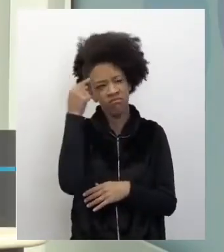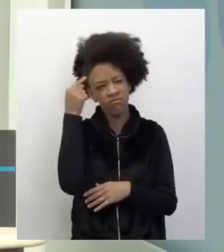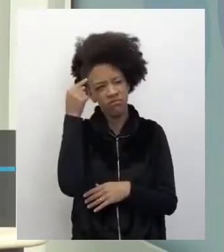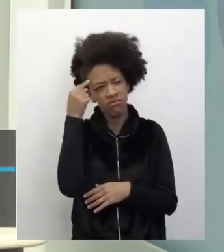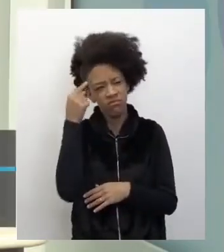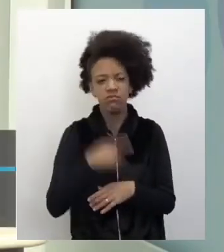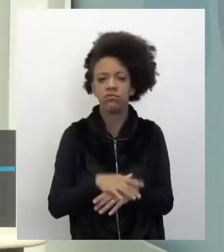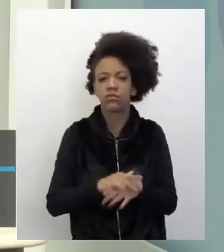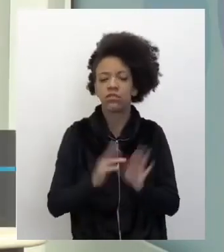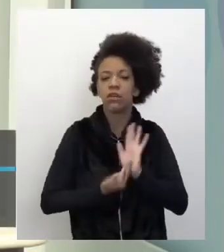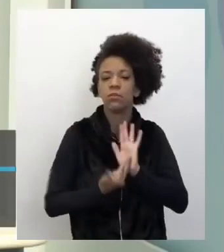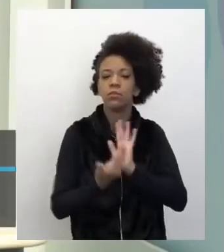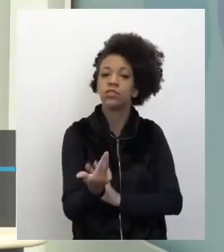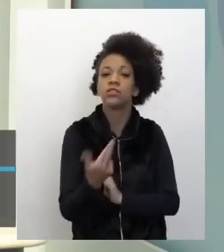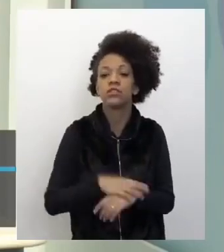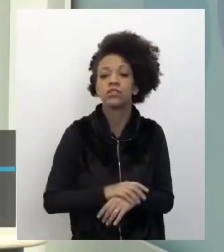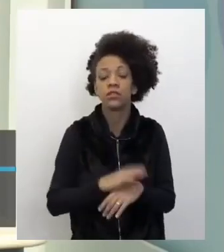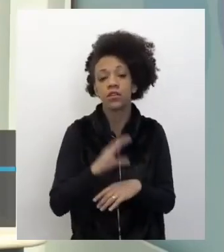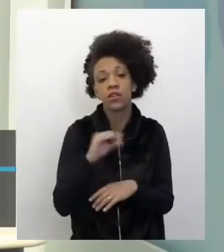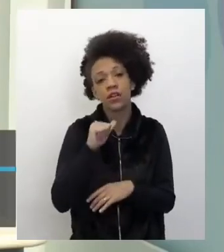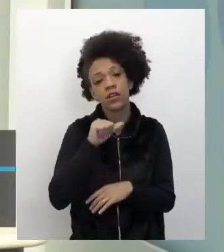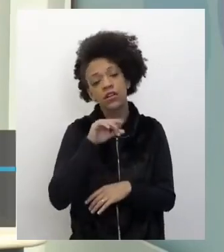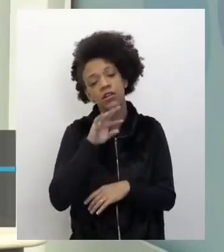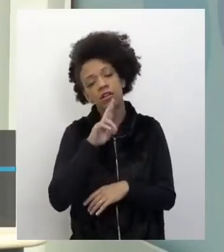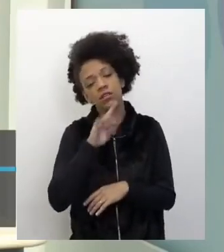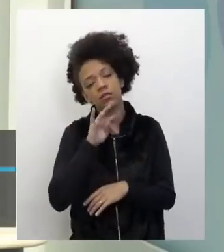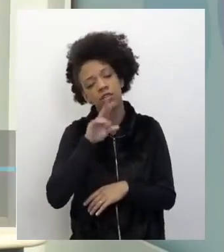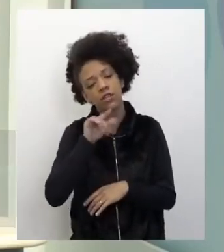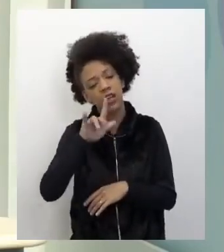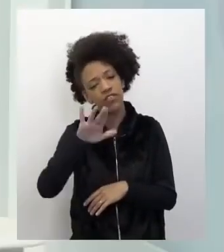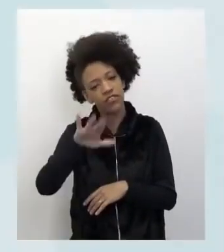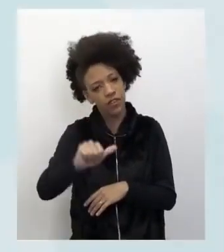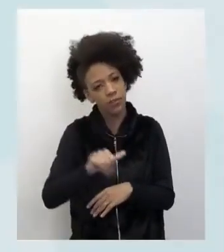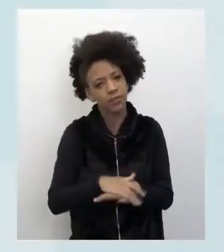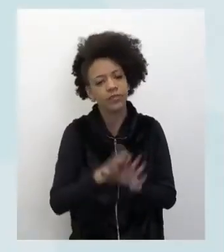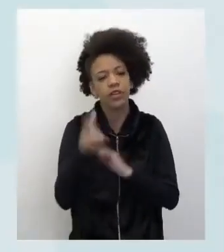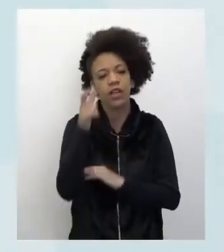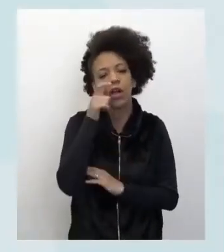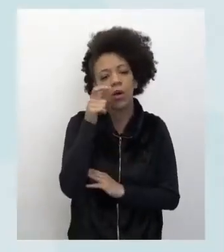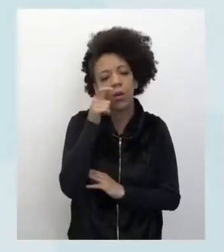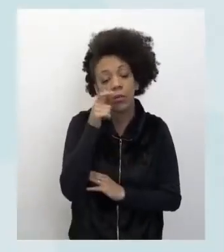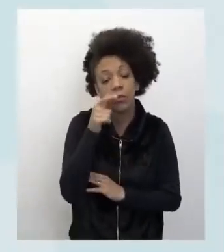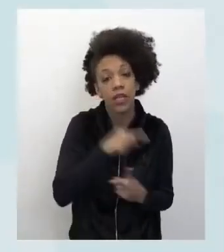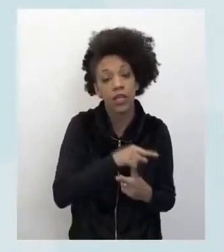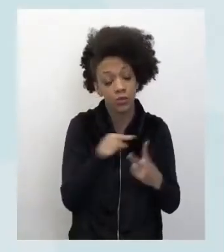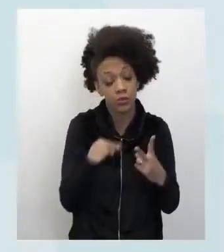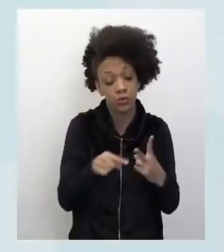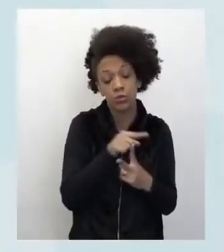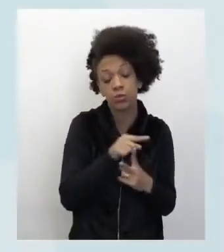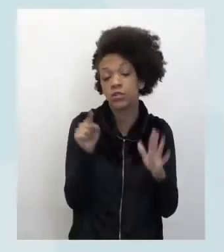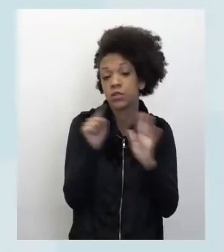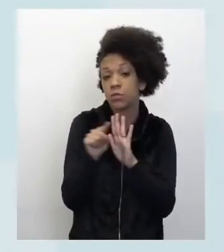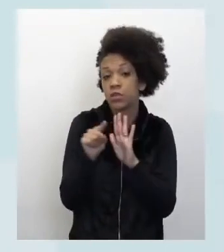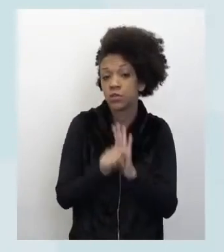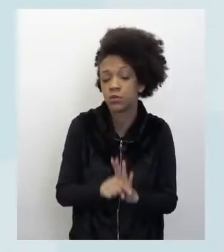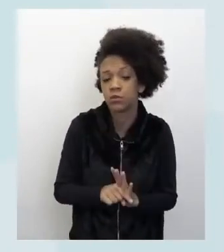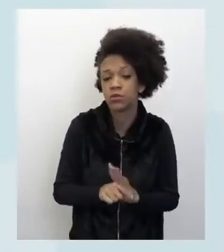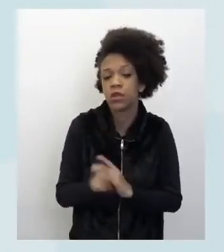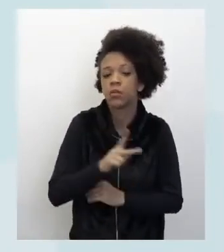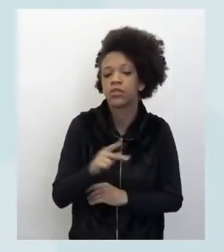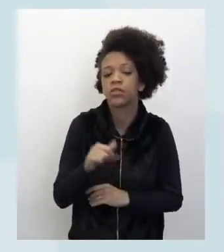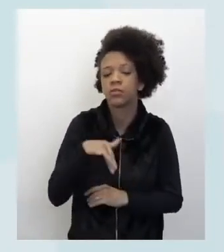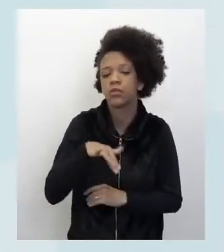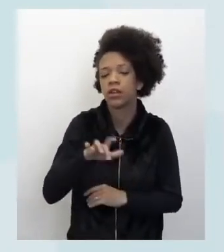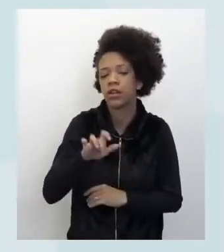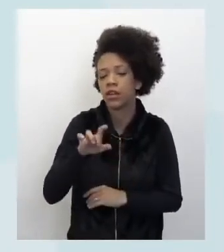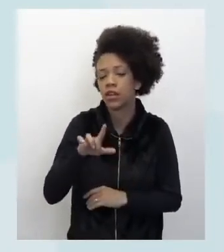da representação cartográfica. Então, vamos acompanhar agora as duas questões que a professora Milene preparou para a